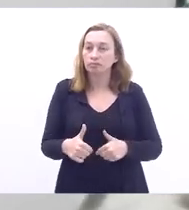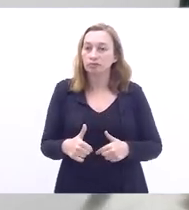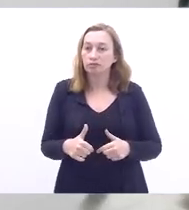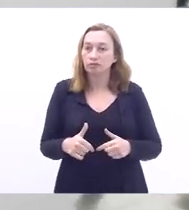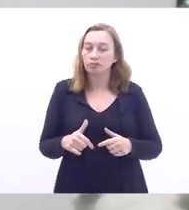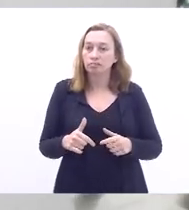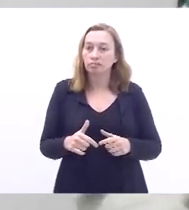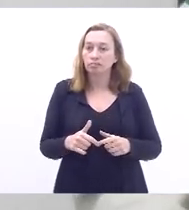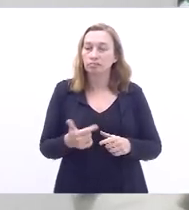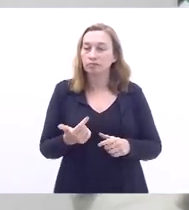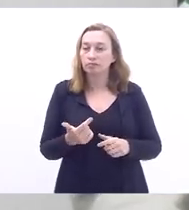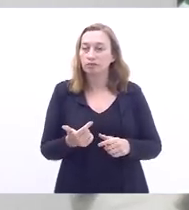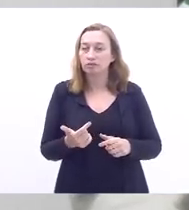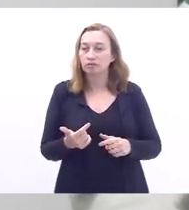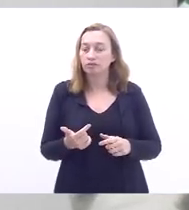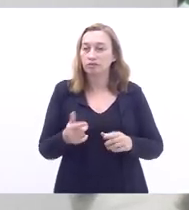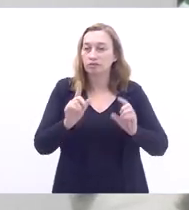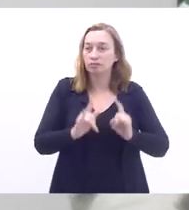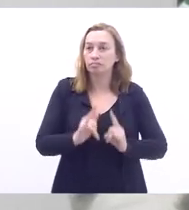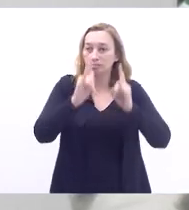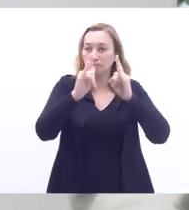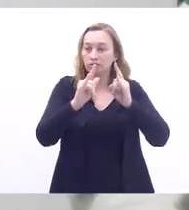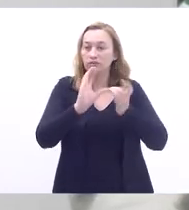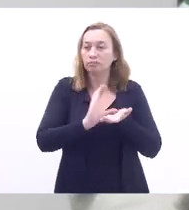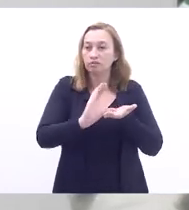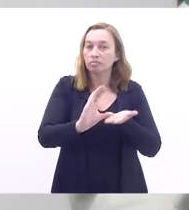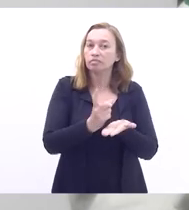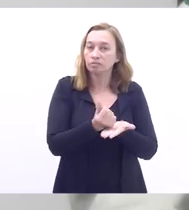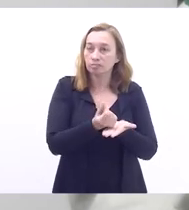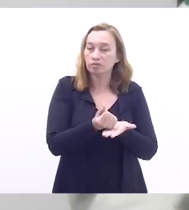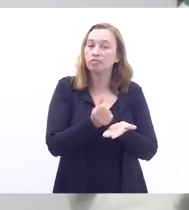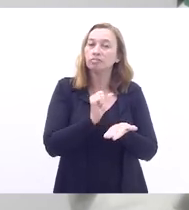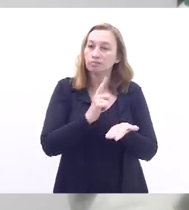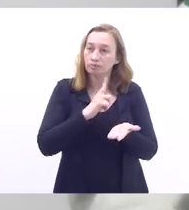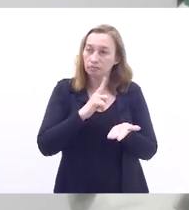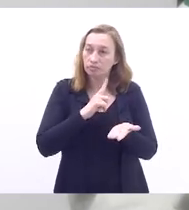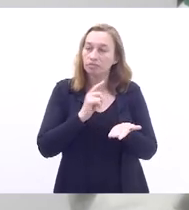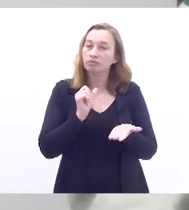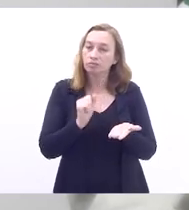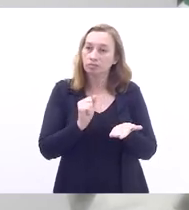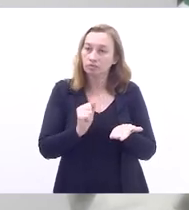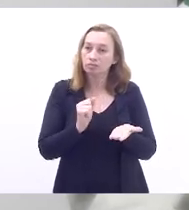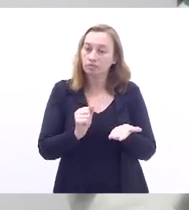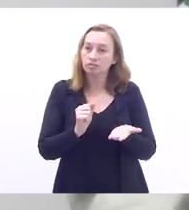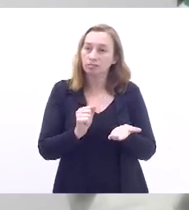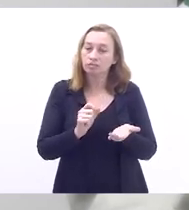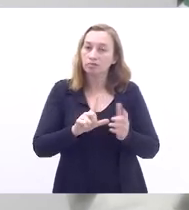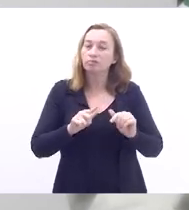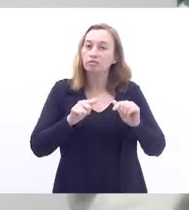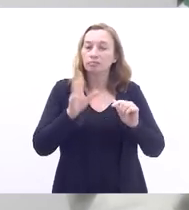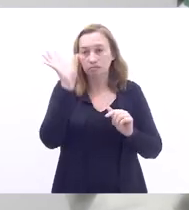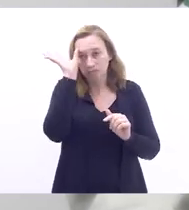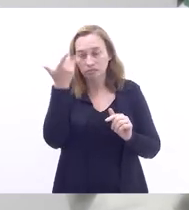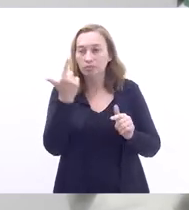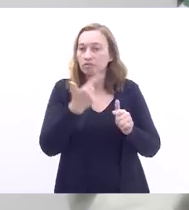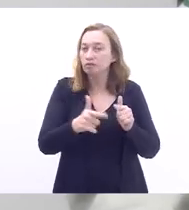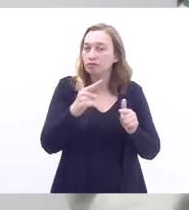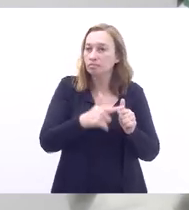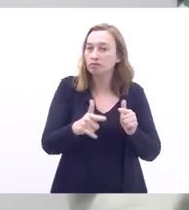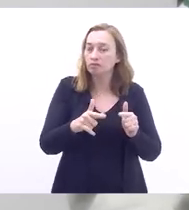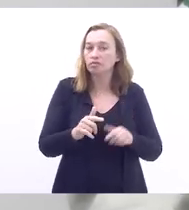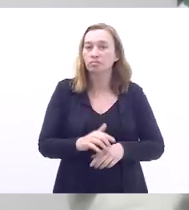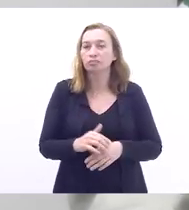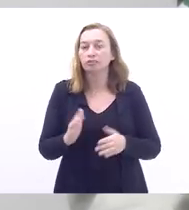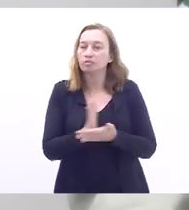descentralizada os prédios têm recursos para poder também atacar os problemas no caso